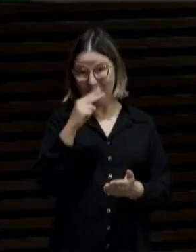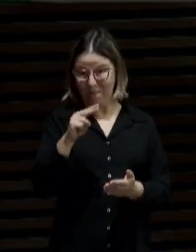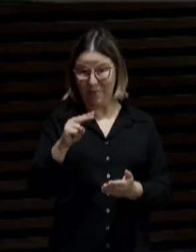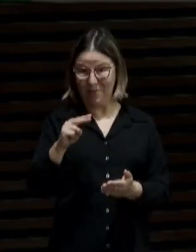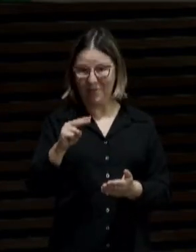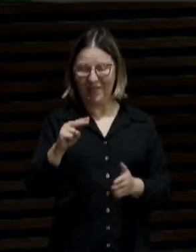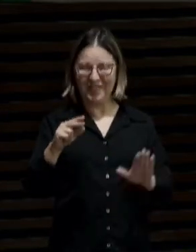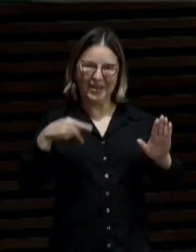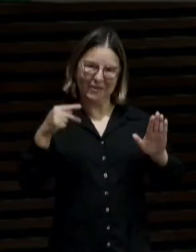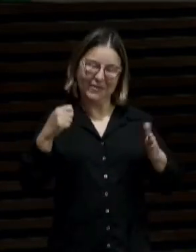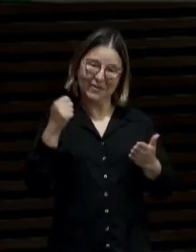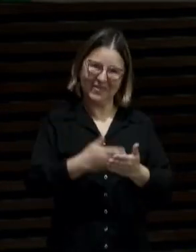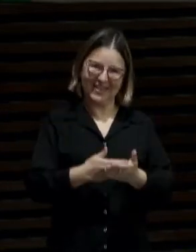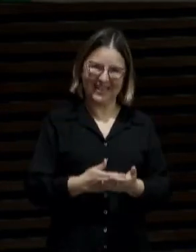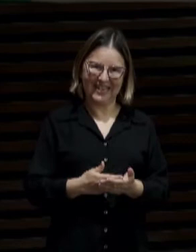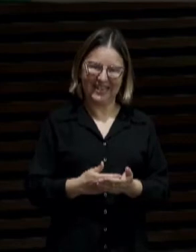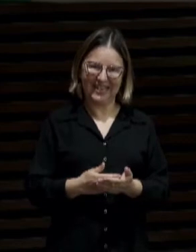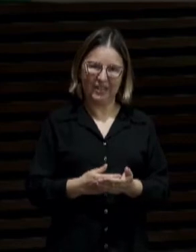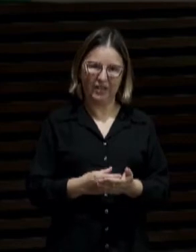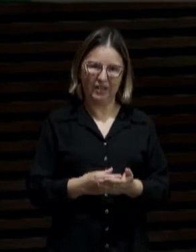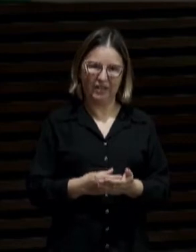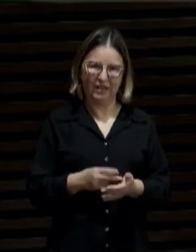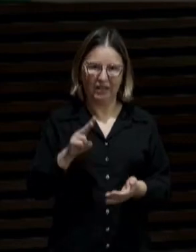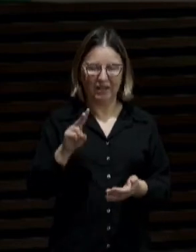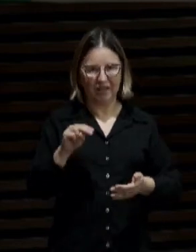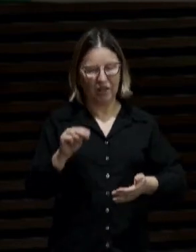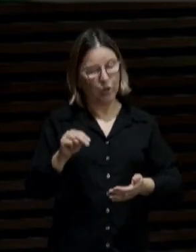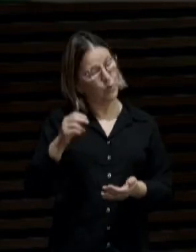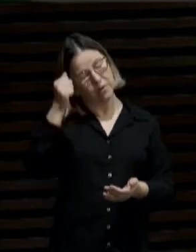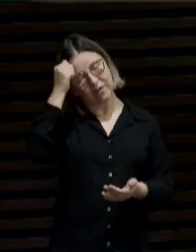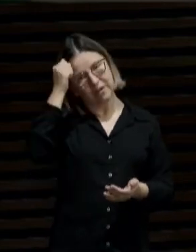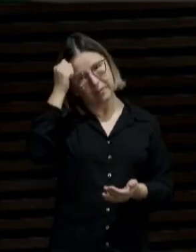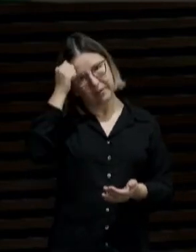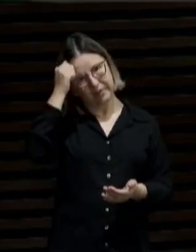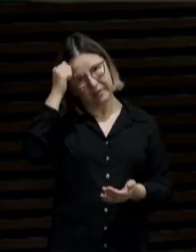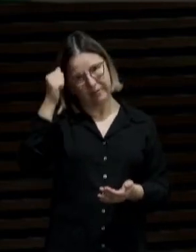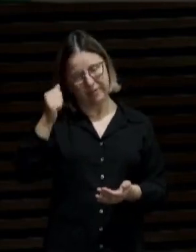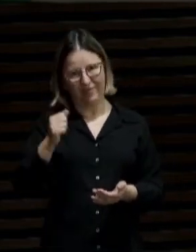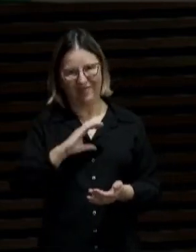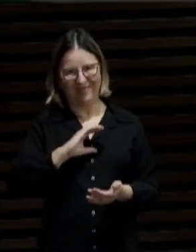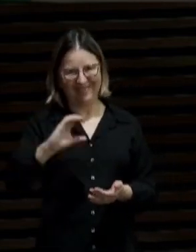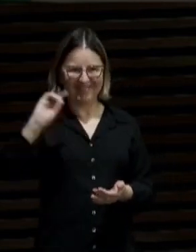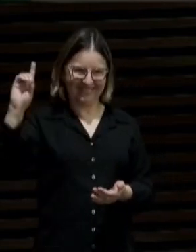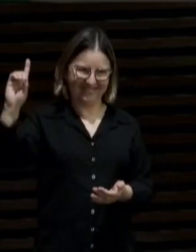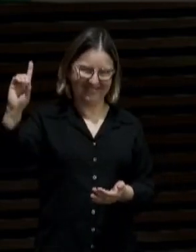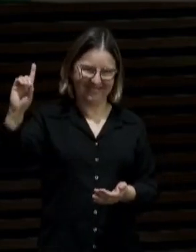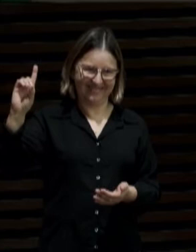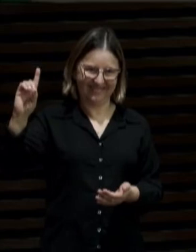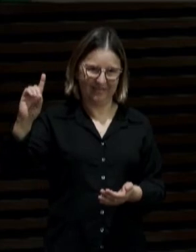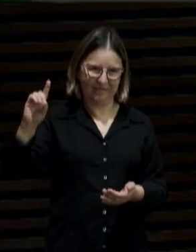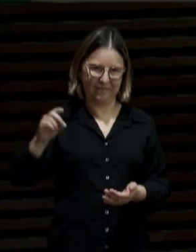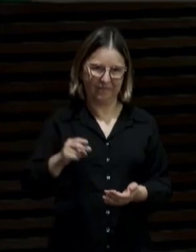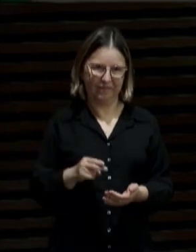nômade e jamais olhou para trás como se arrependesse de haver confiado em Deus. Ainda que